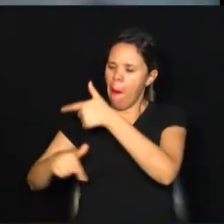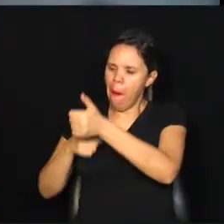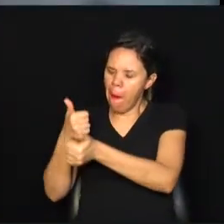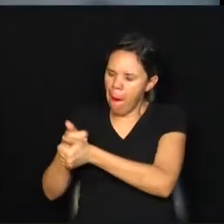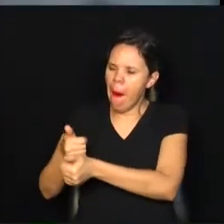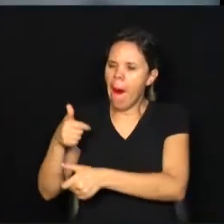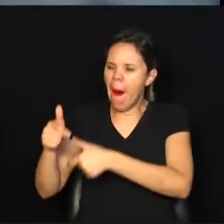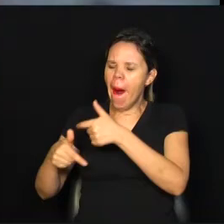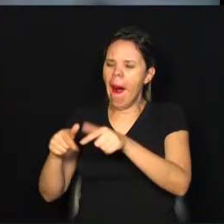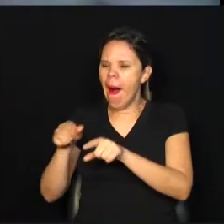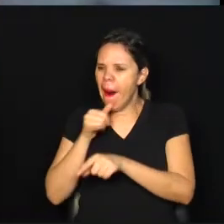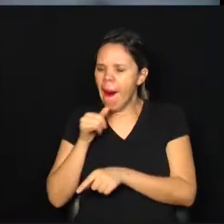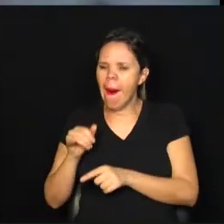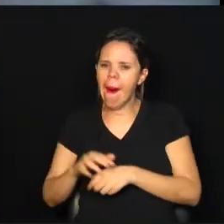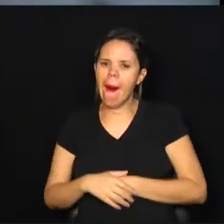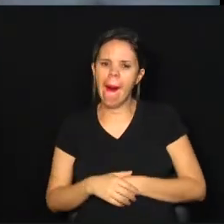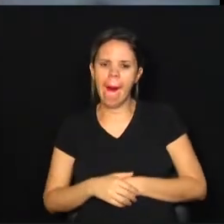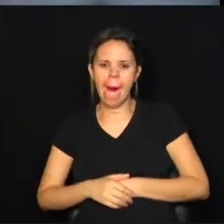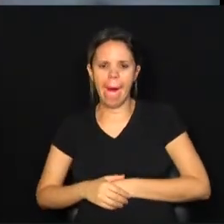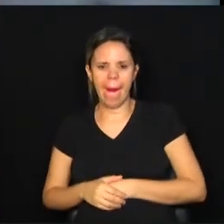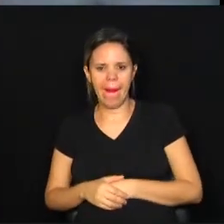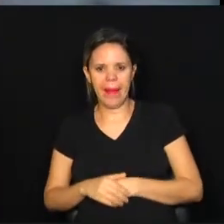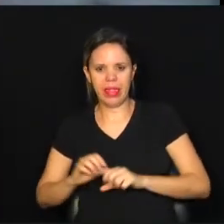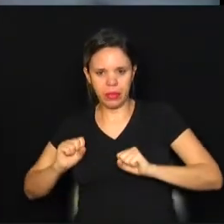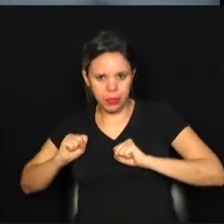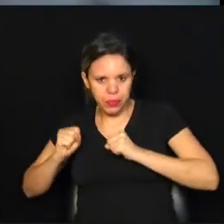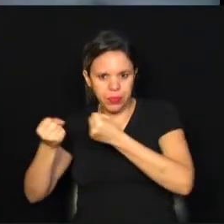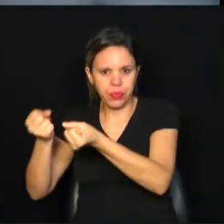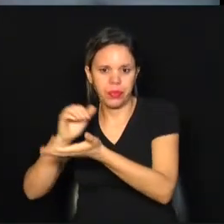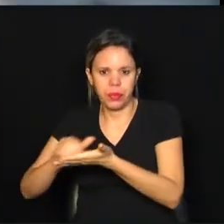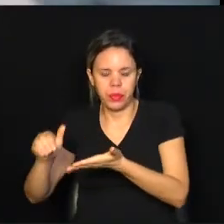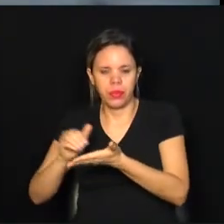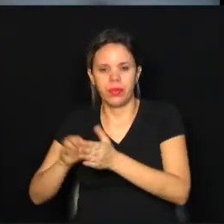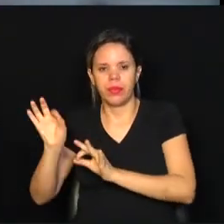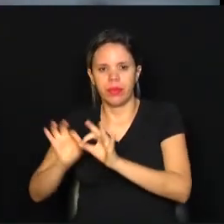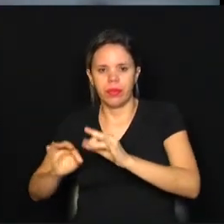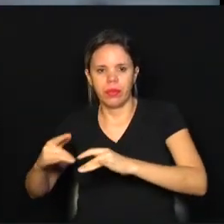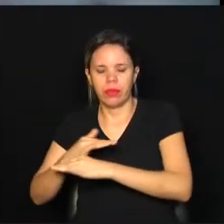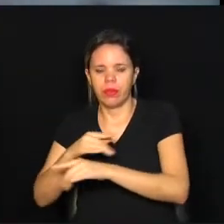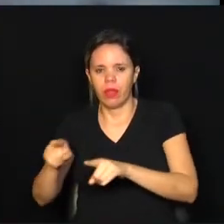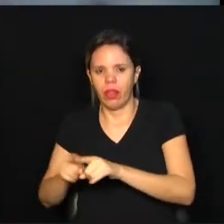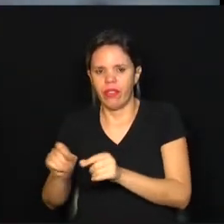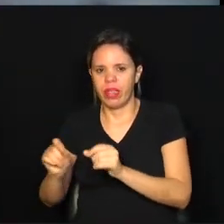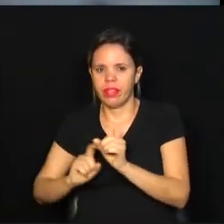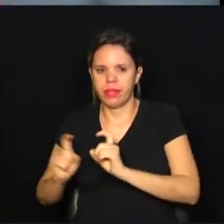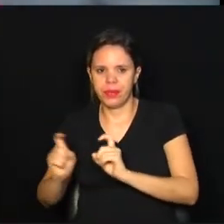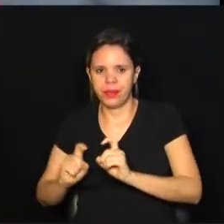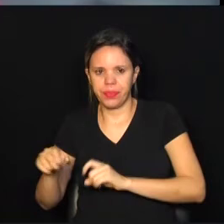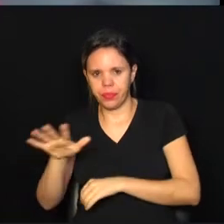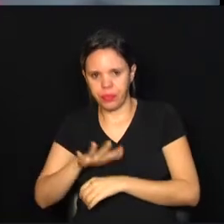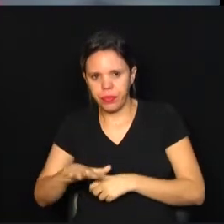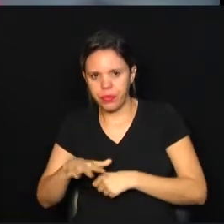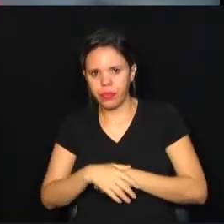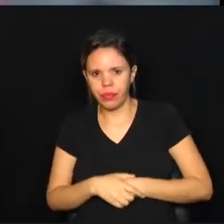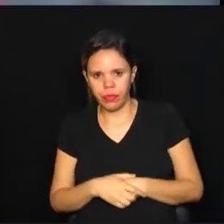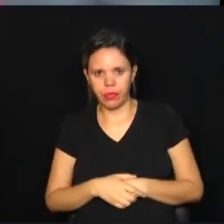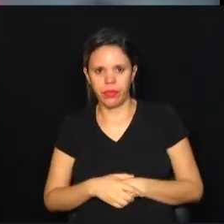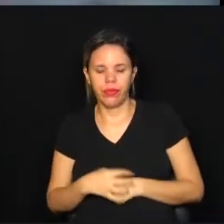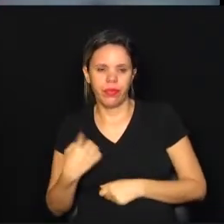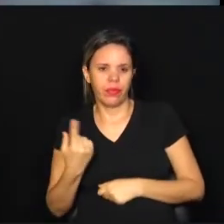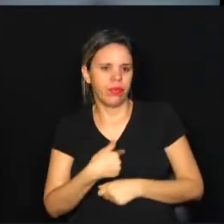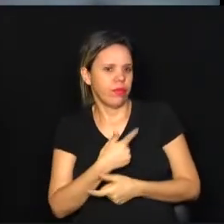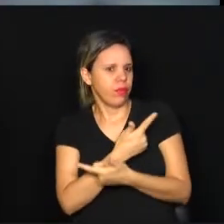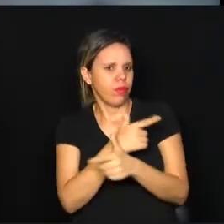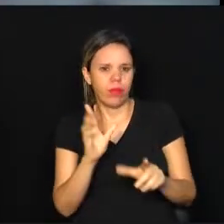acompanhei todo o esforço da Secretaria de Planejamento em fazer essas reuniões, né? A gente não